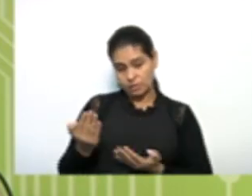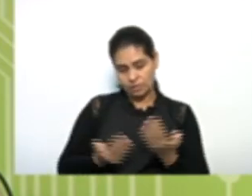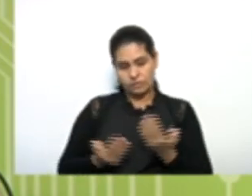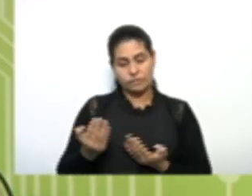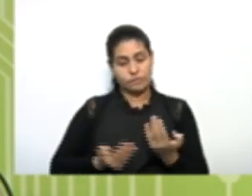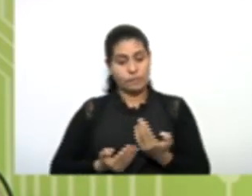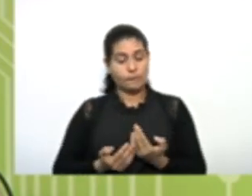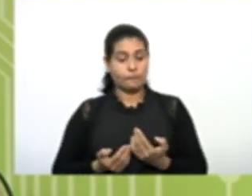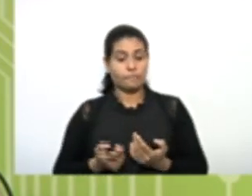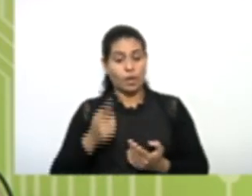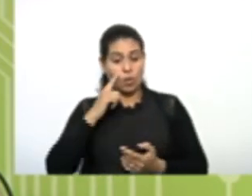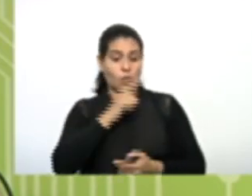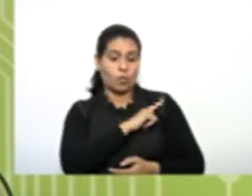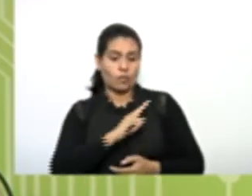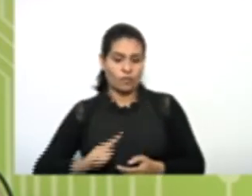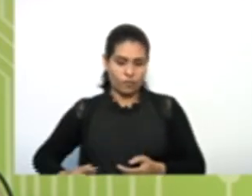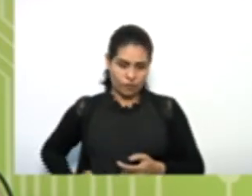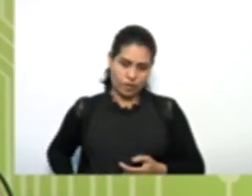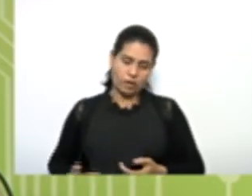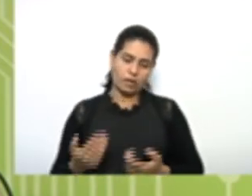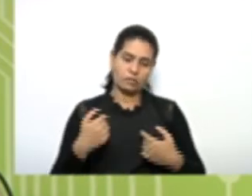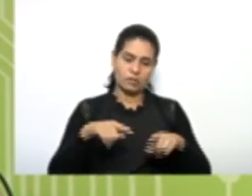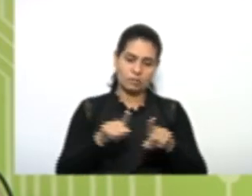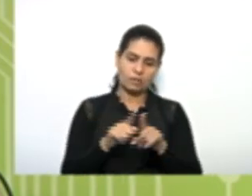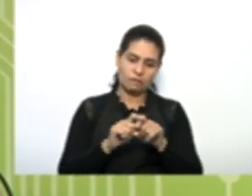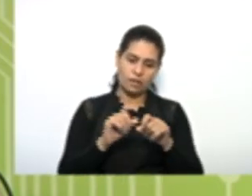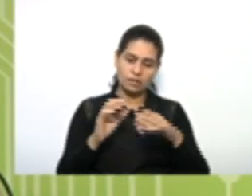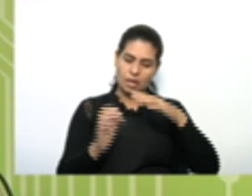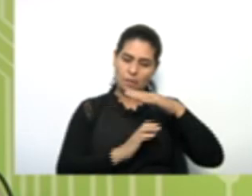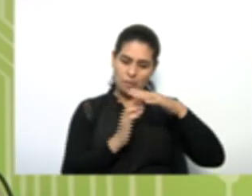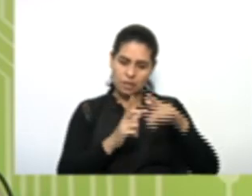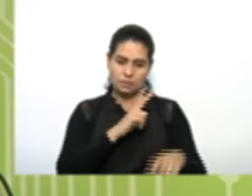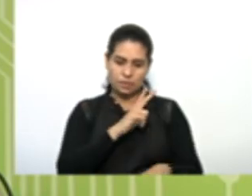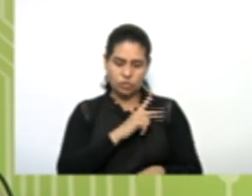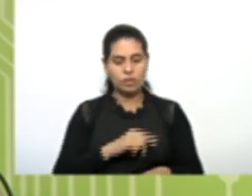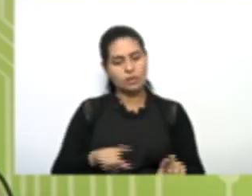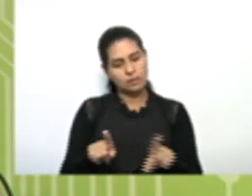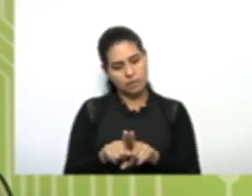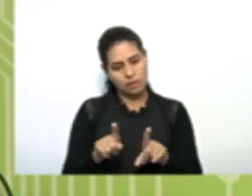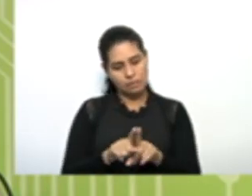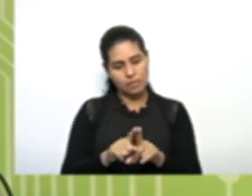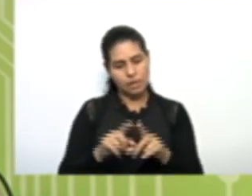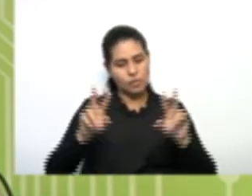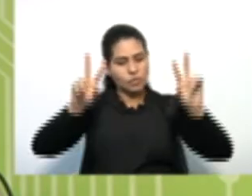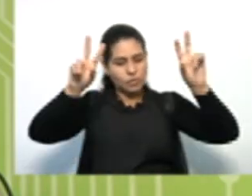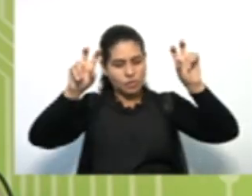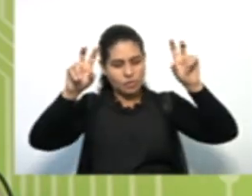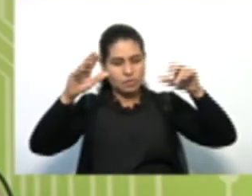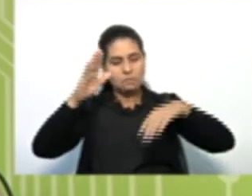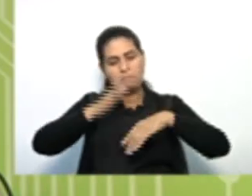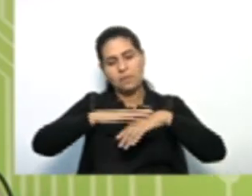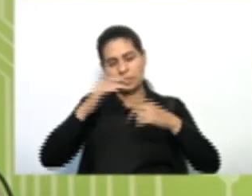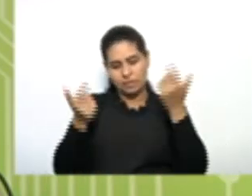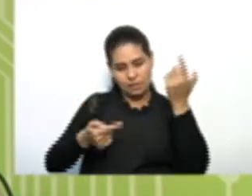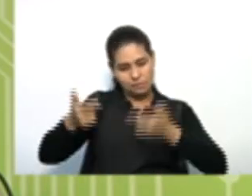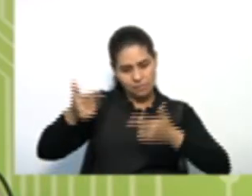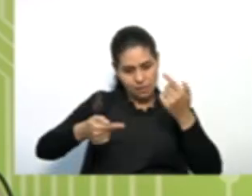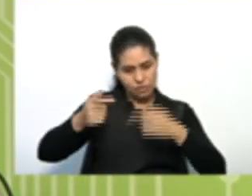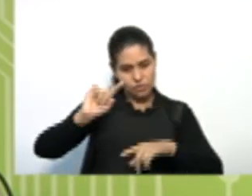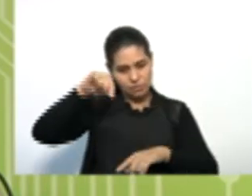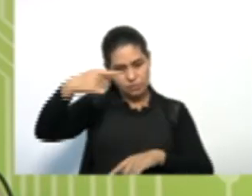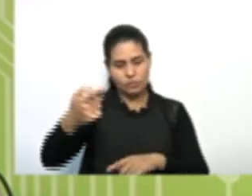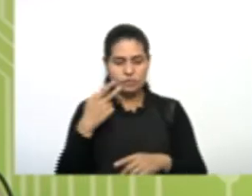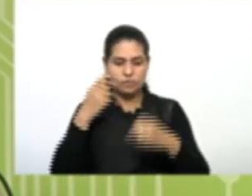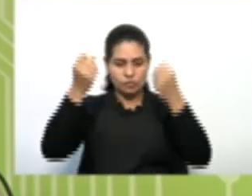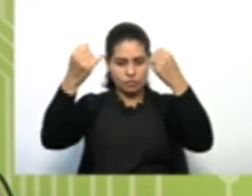É uma coisa que o governo faz, mas também que as empresas privadas fazem. E ele é um assunto um pouco de maior debate. Nós vamos falar um pouquinho